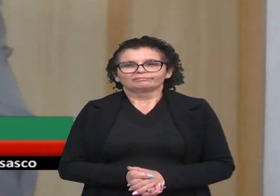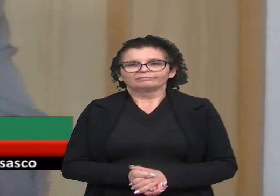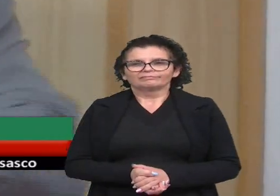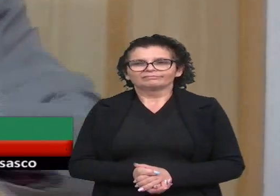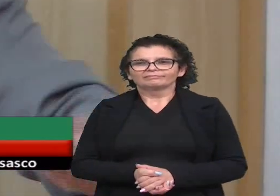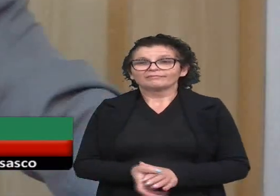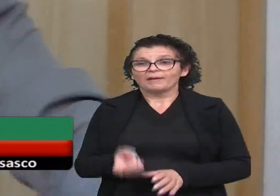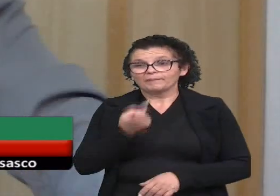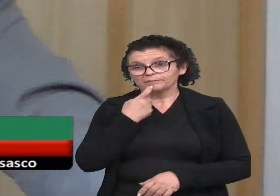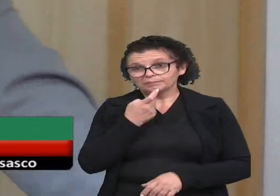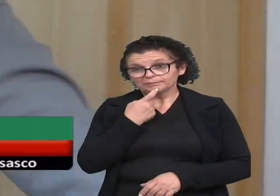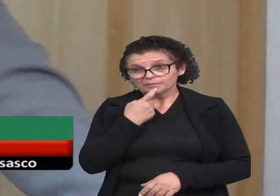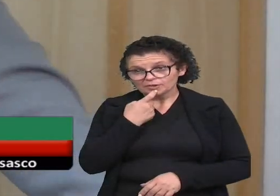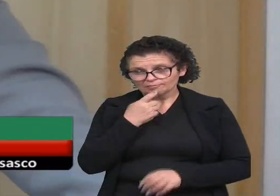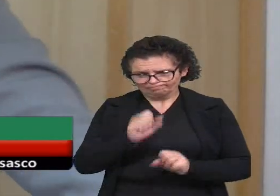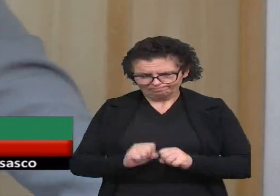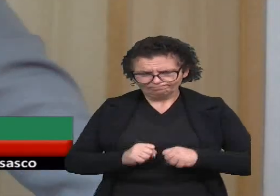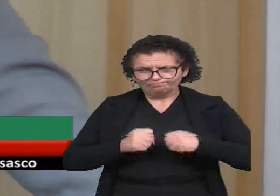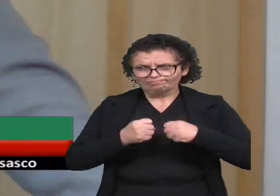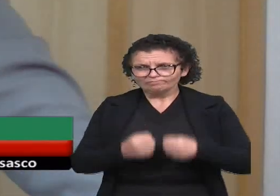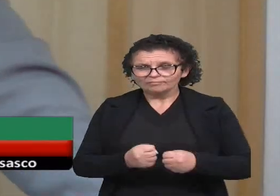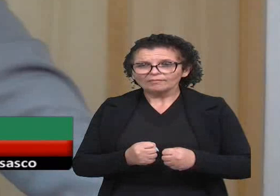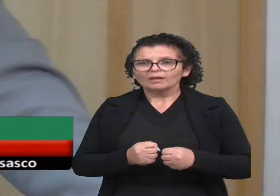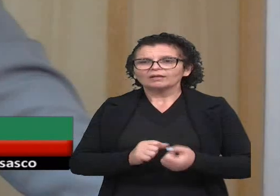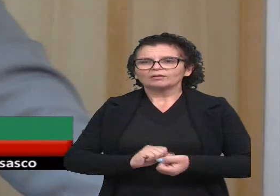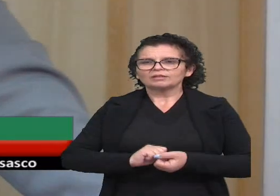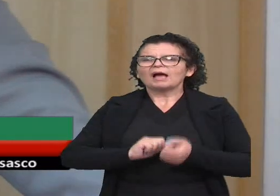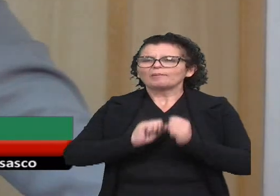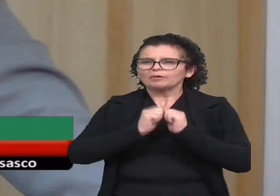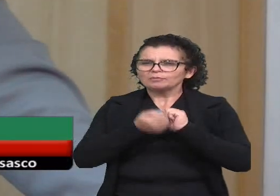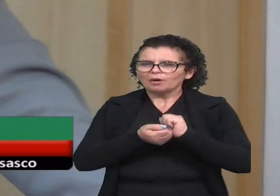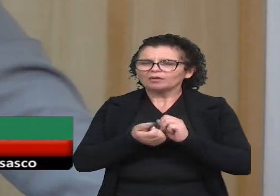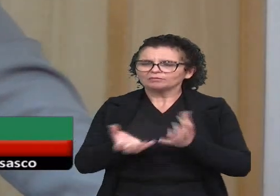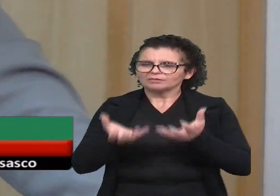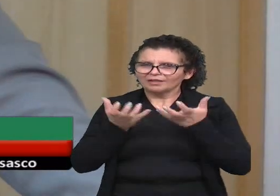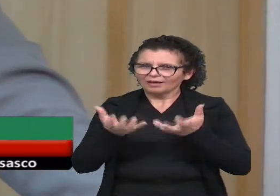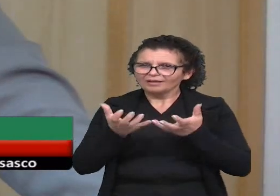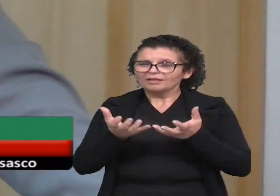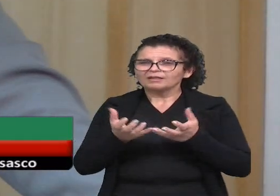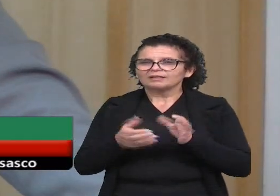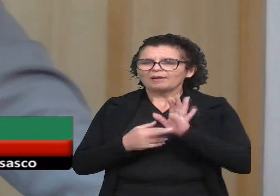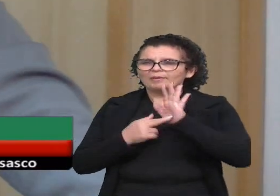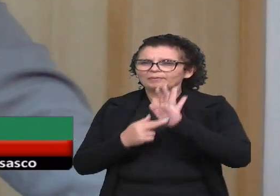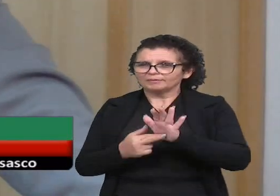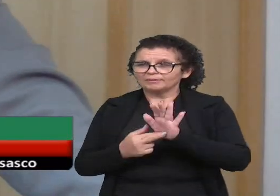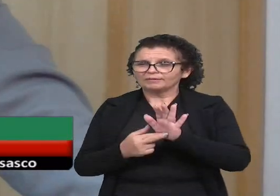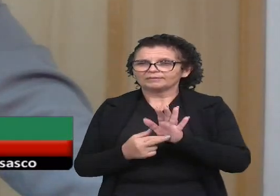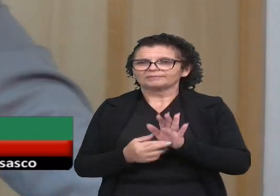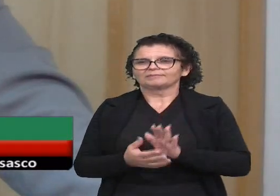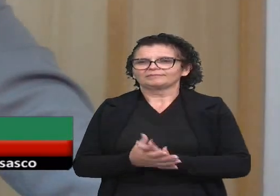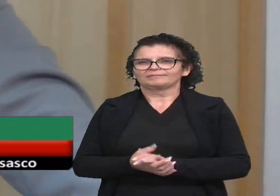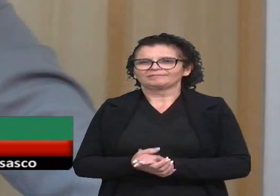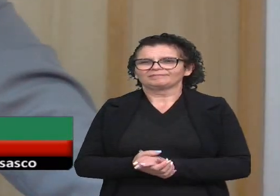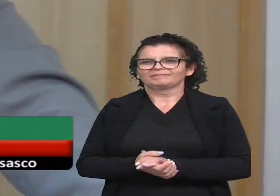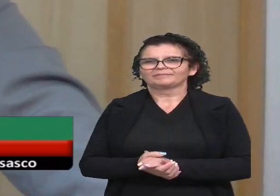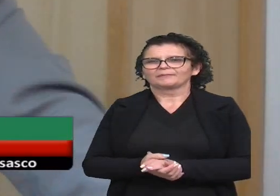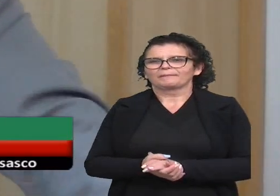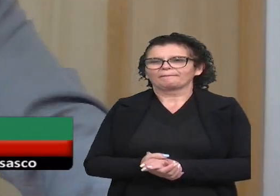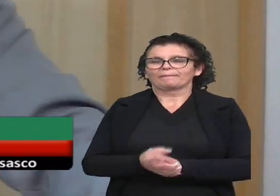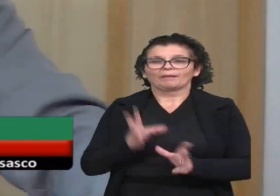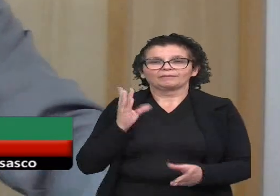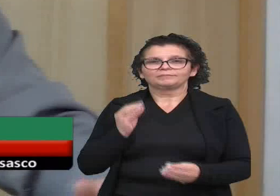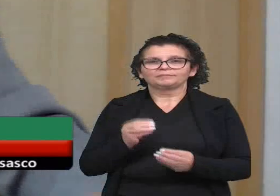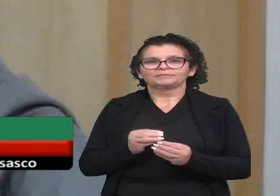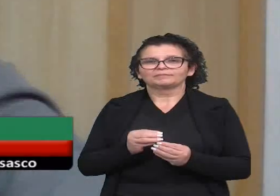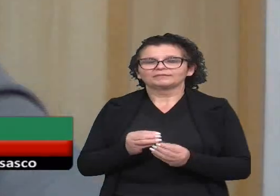realmente é um lutador pelo esporte. Tem o Dávila lá, que representa muito a nossa cidade. Para concluir, nobre vereador. Para